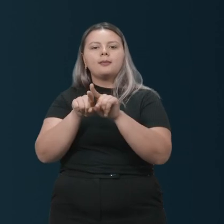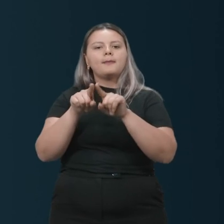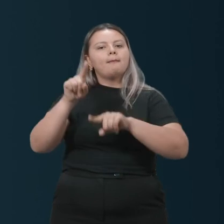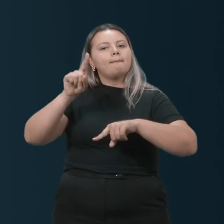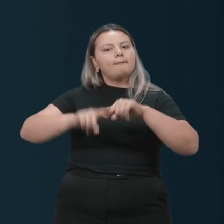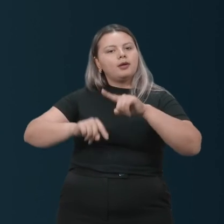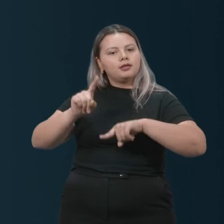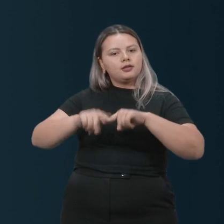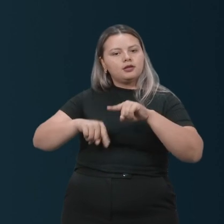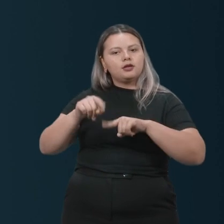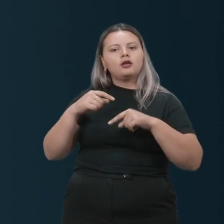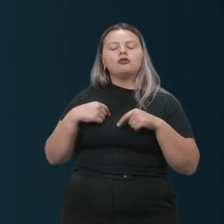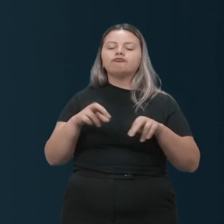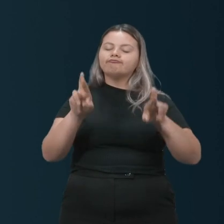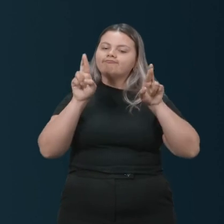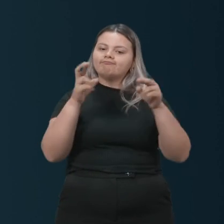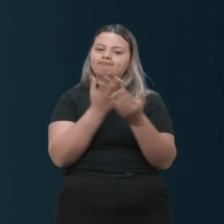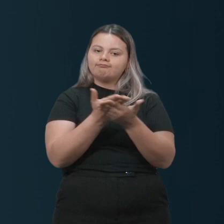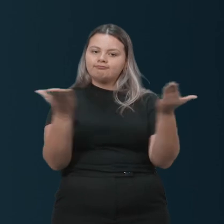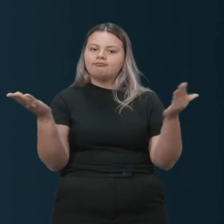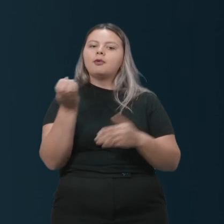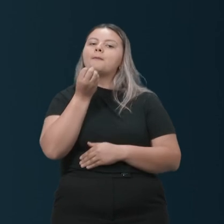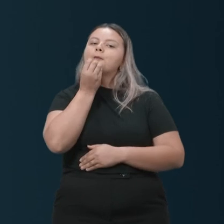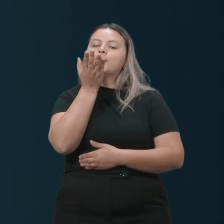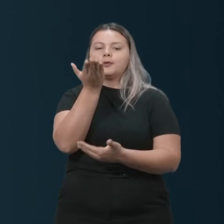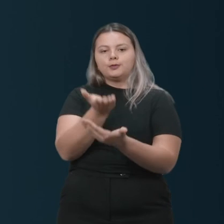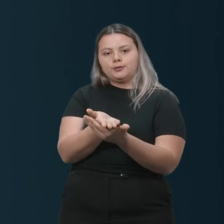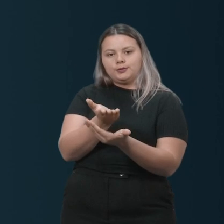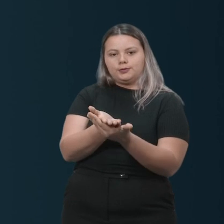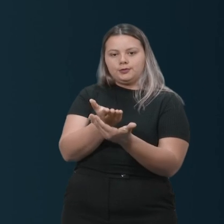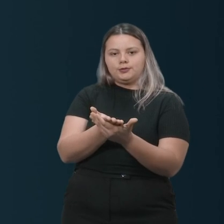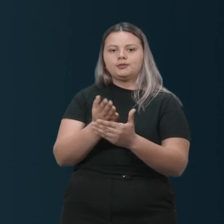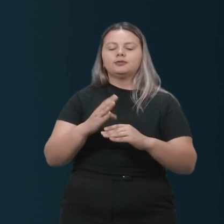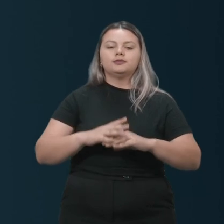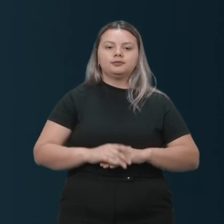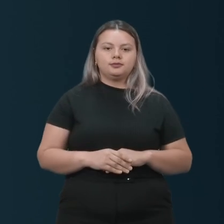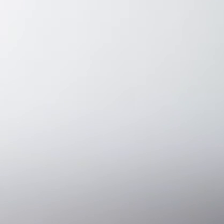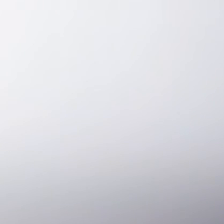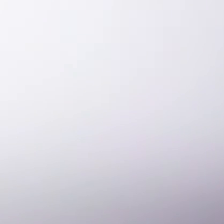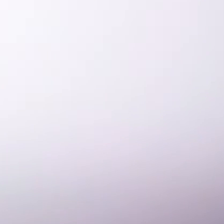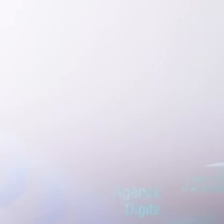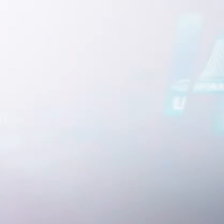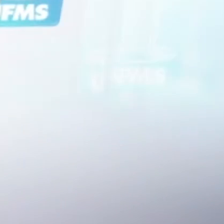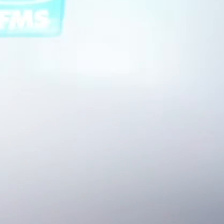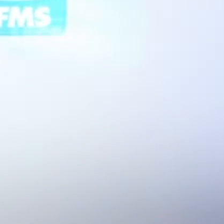dessa aula e do material, e eu desejo para vocês um bom estudo.